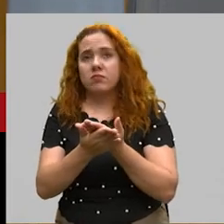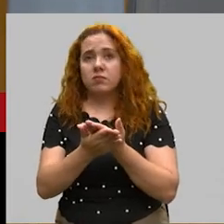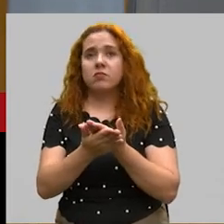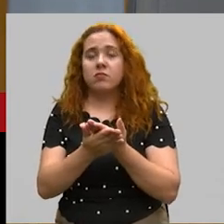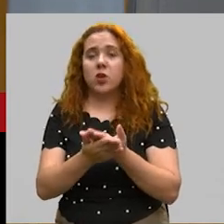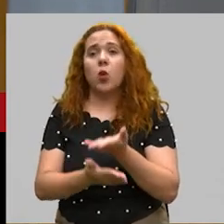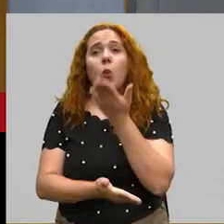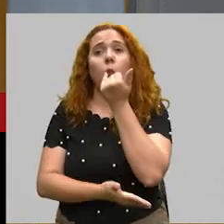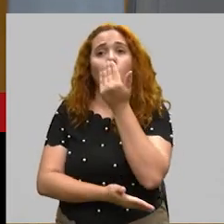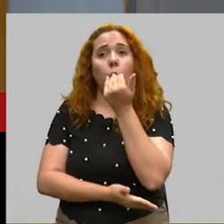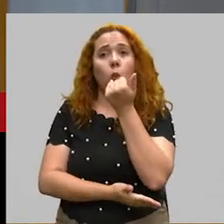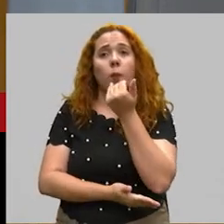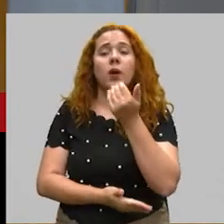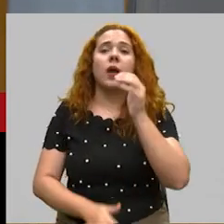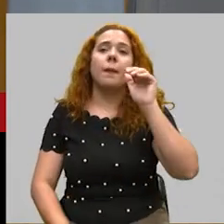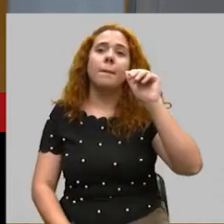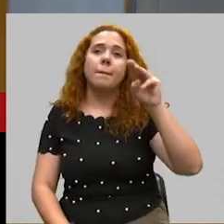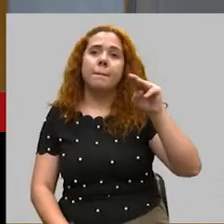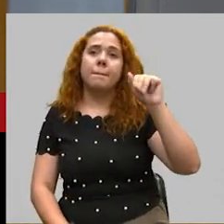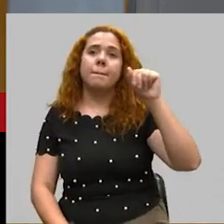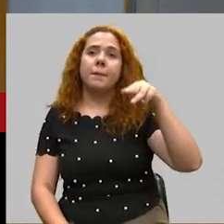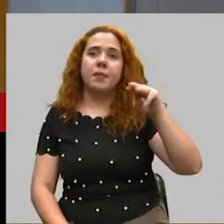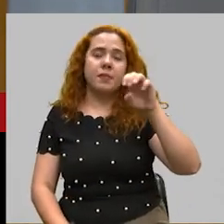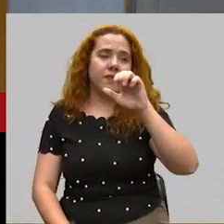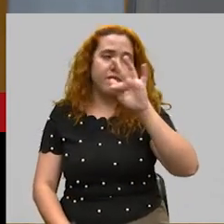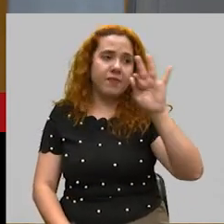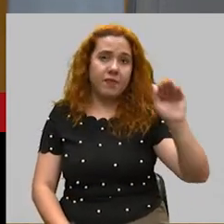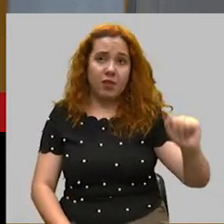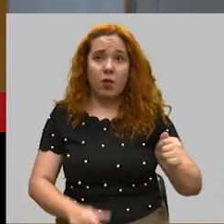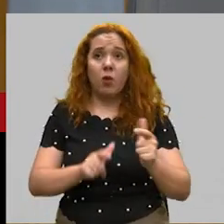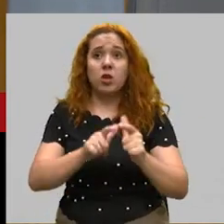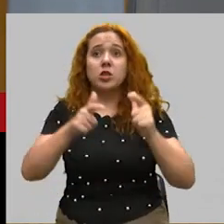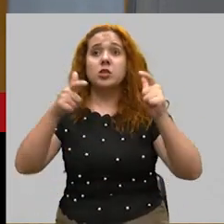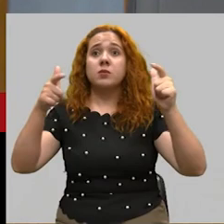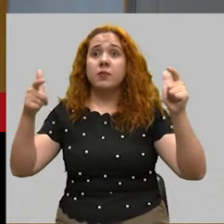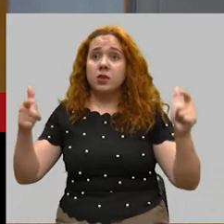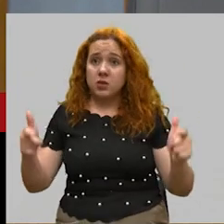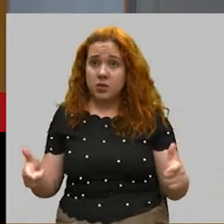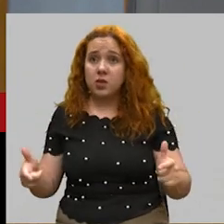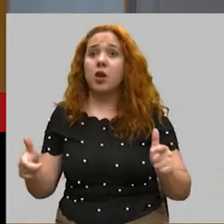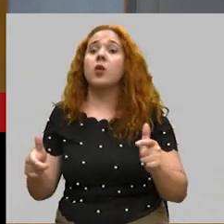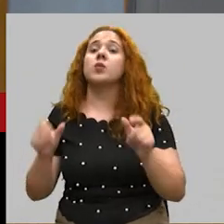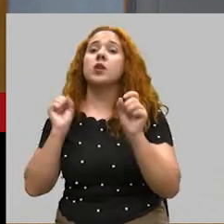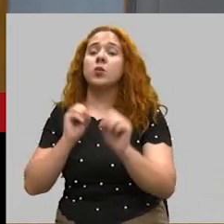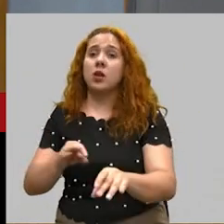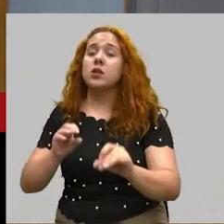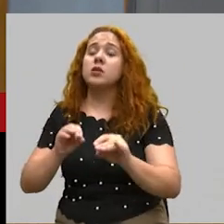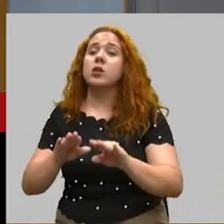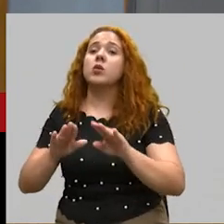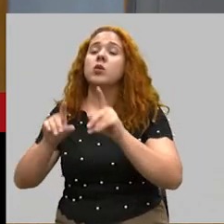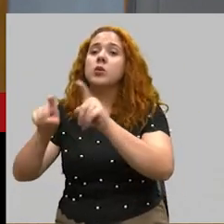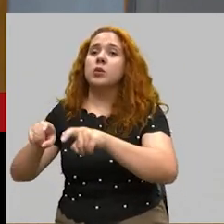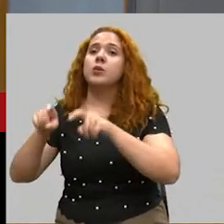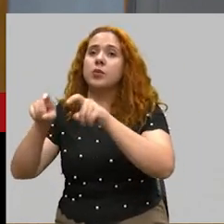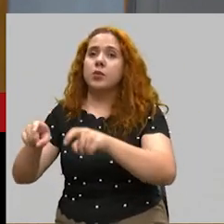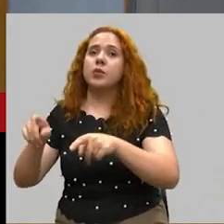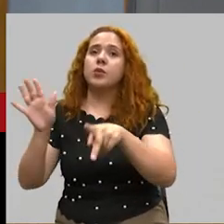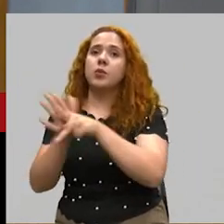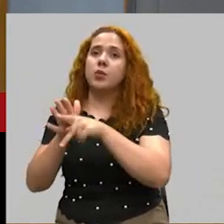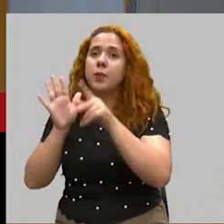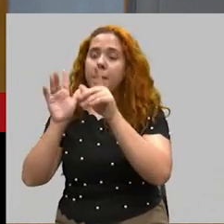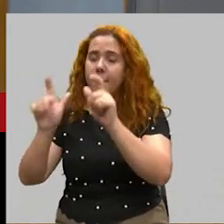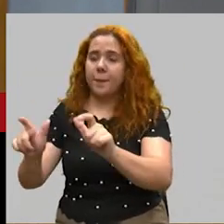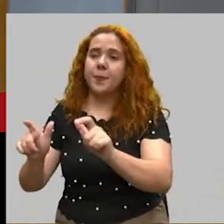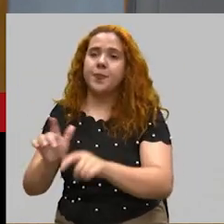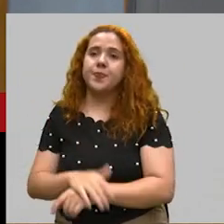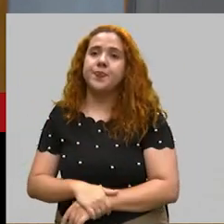merenda pras ameas expansão da Educação no campo da forma como nós queremos não não do jeito que o governo